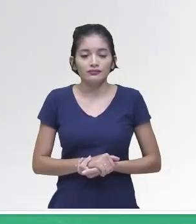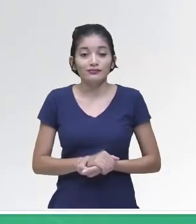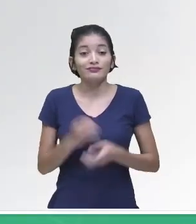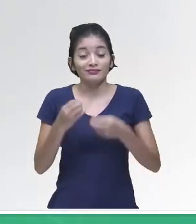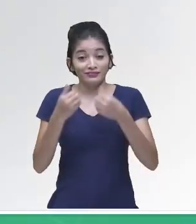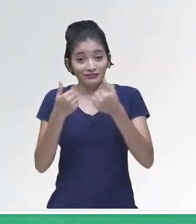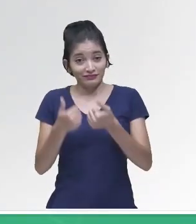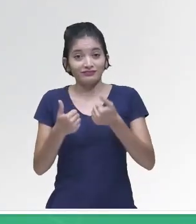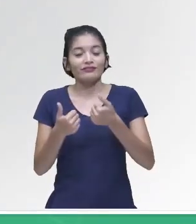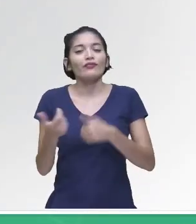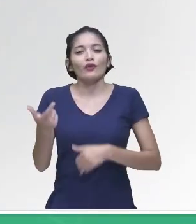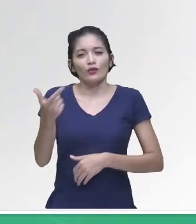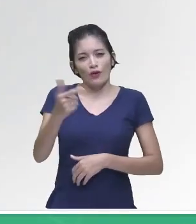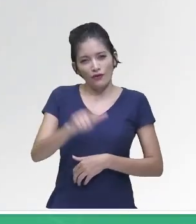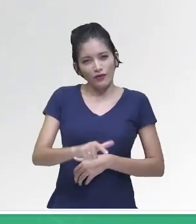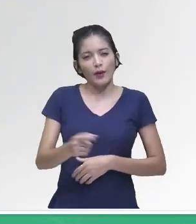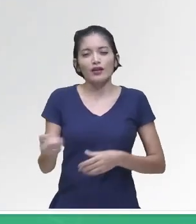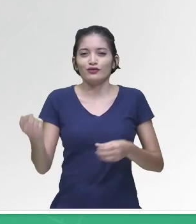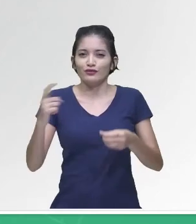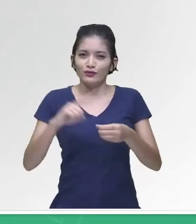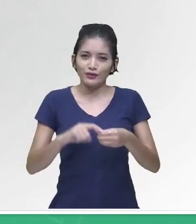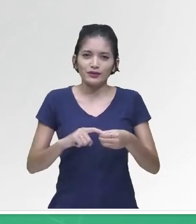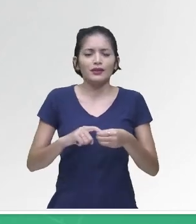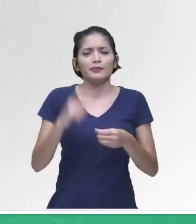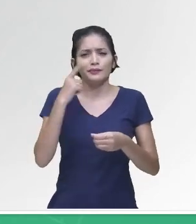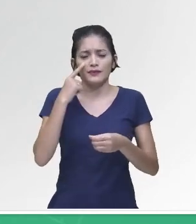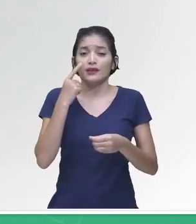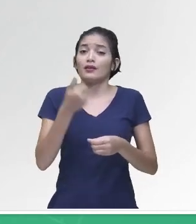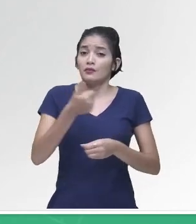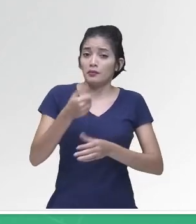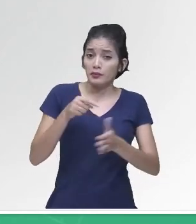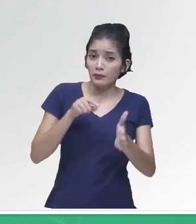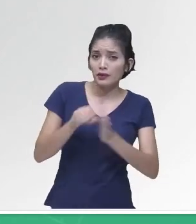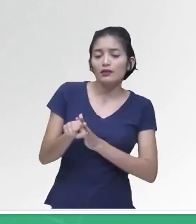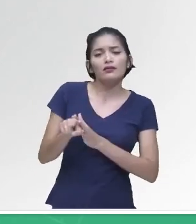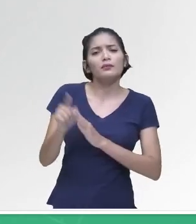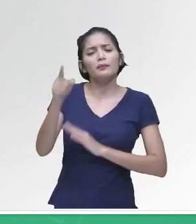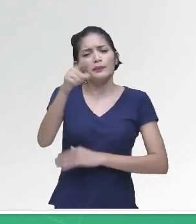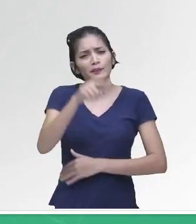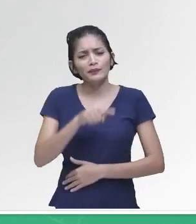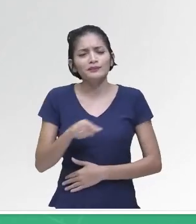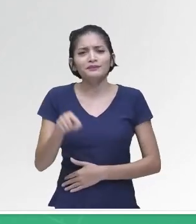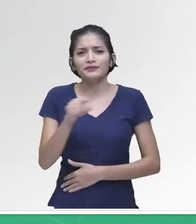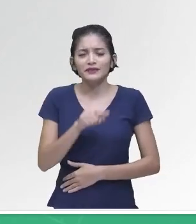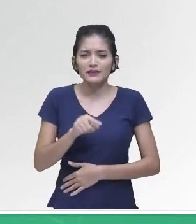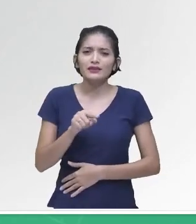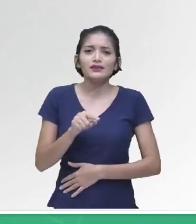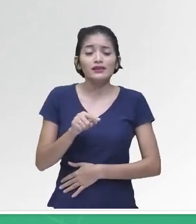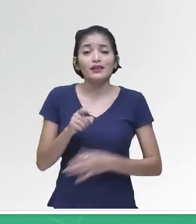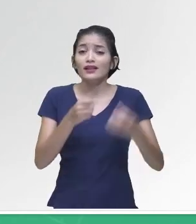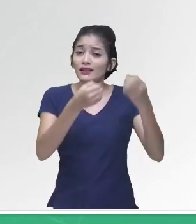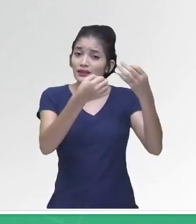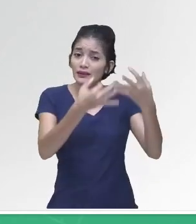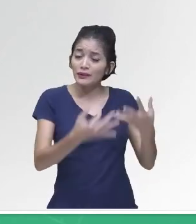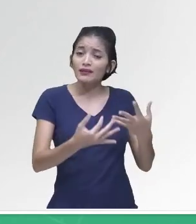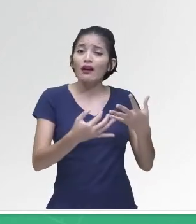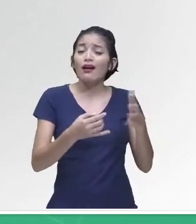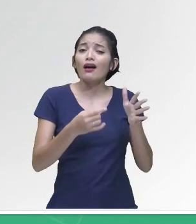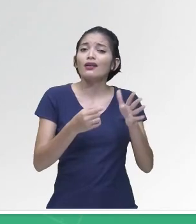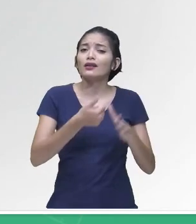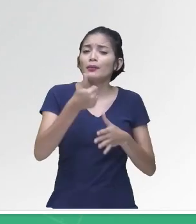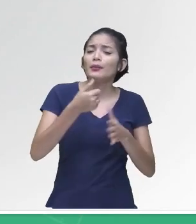Muito bem, então retornamos. Tínhamos uma questão aí no ar para que vocês pudessem dizer essa questão